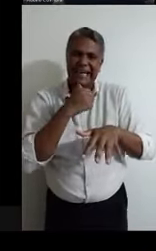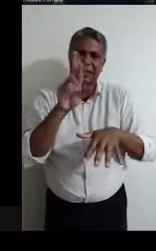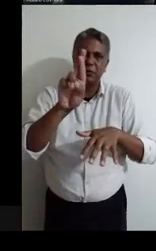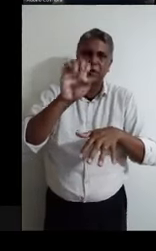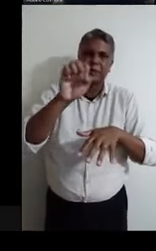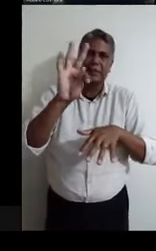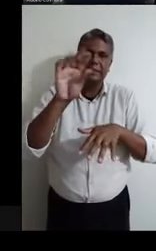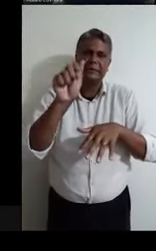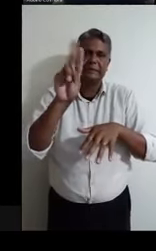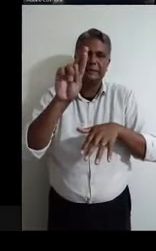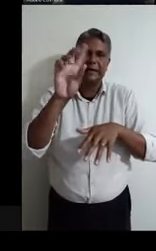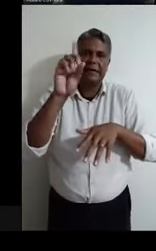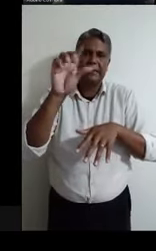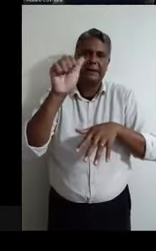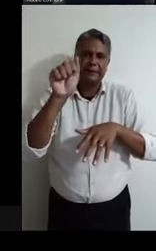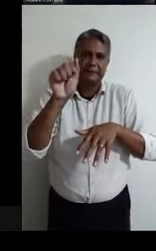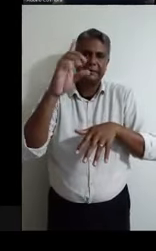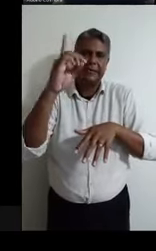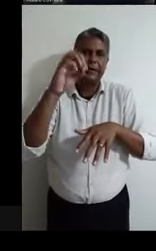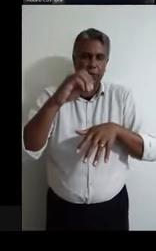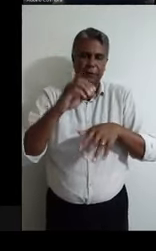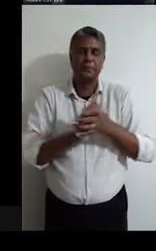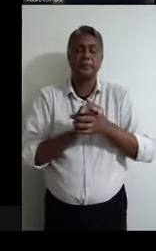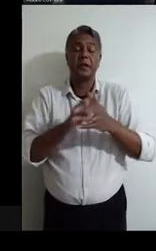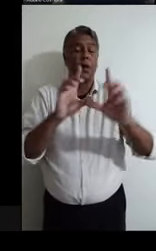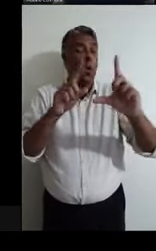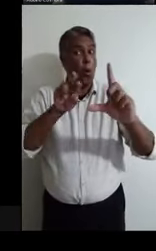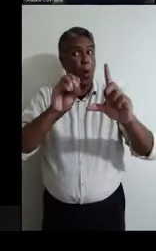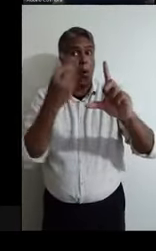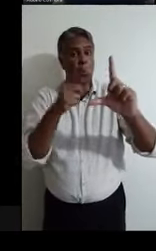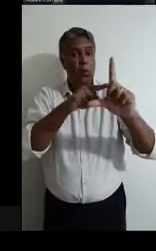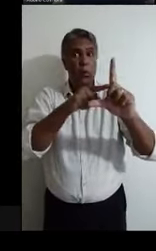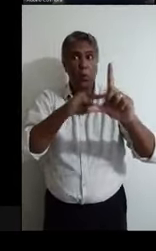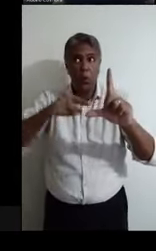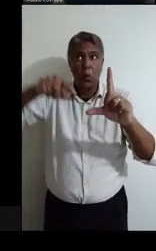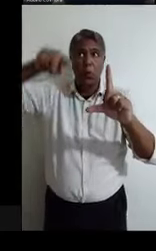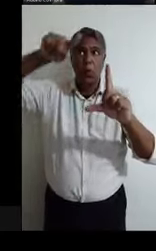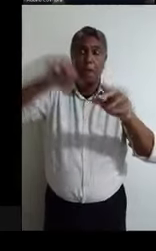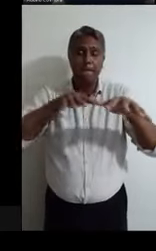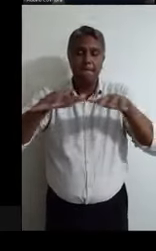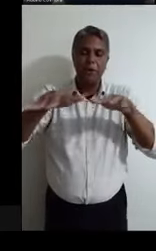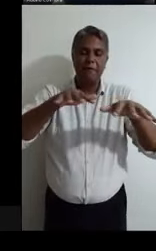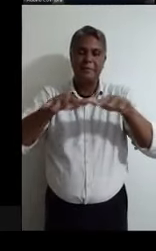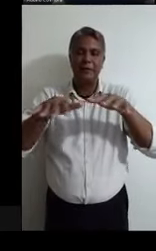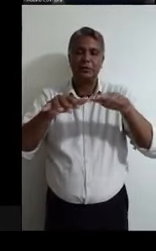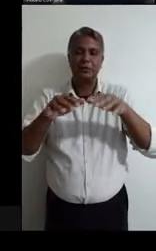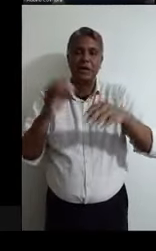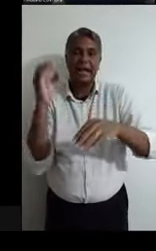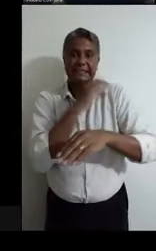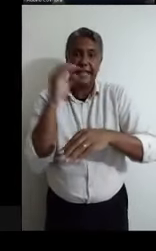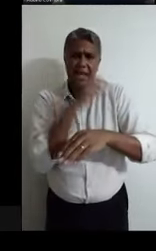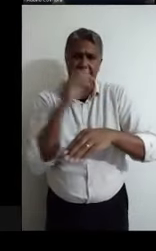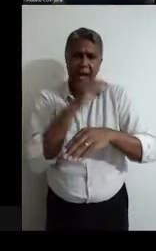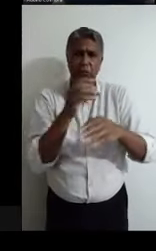Essa concavidade esse gráfico pode ter concavidade para cima, e chamaremos esse movimento de acelerado